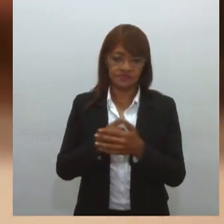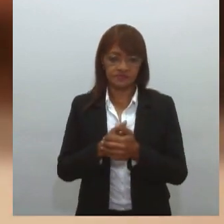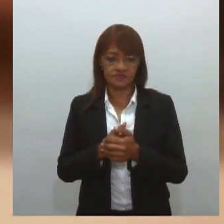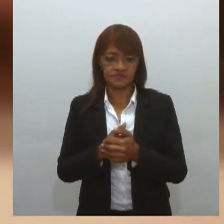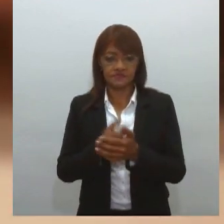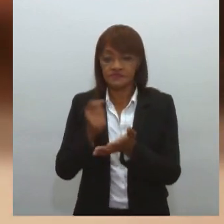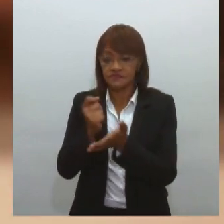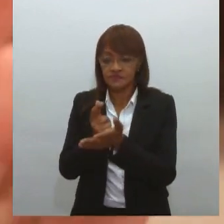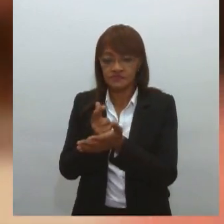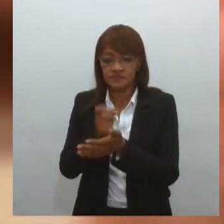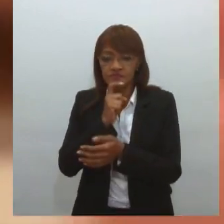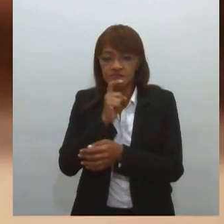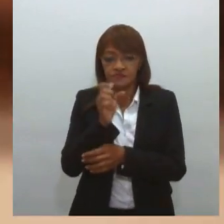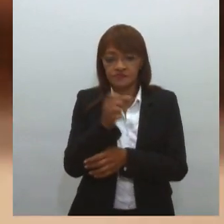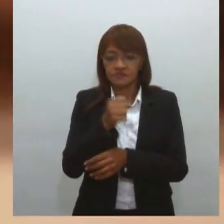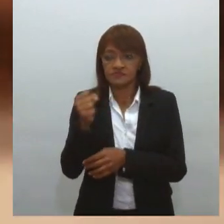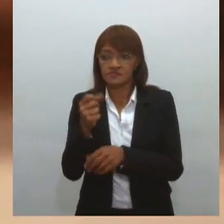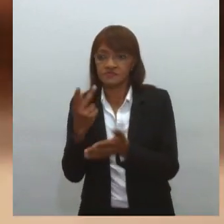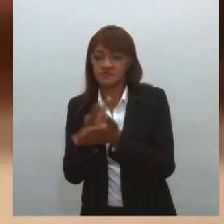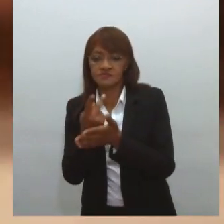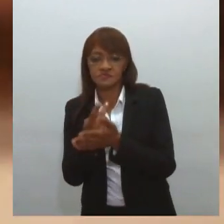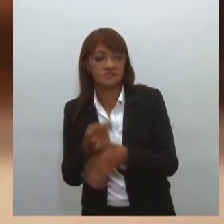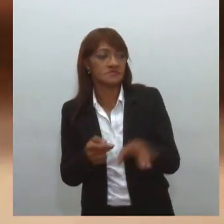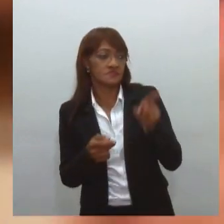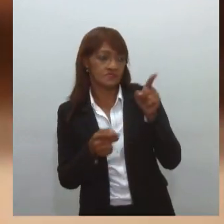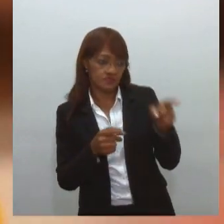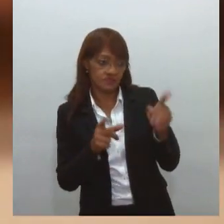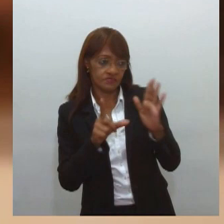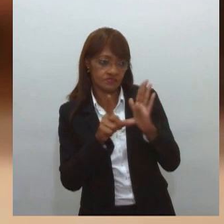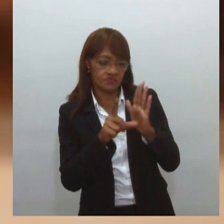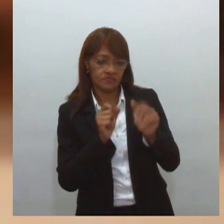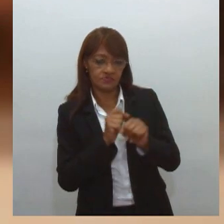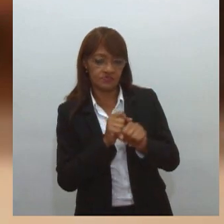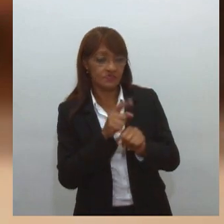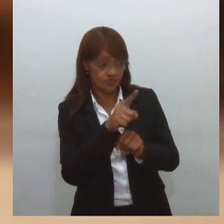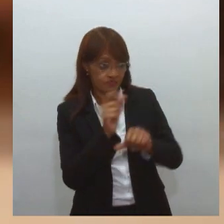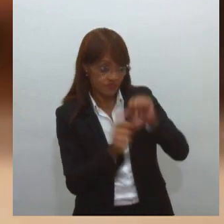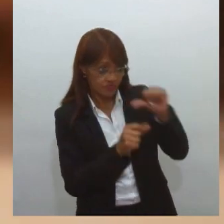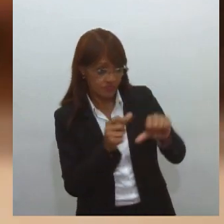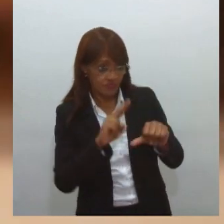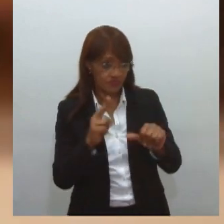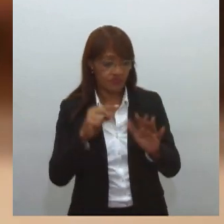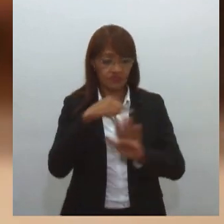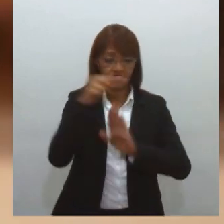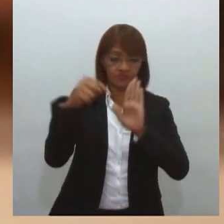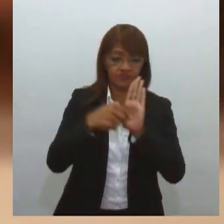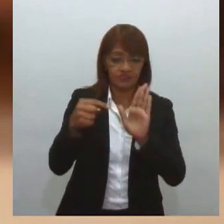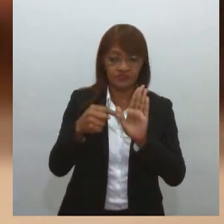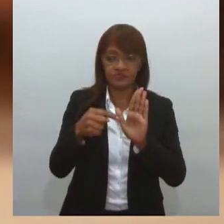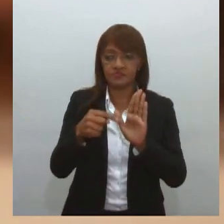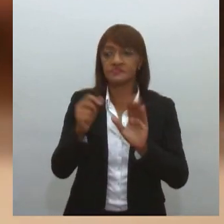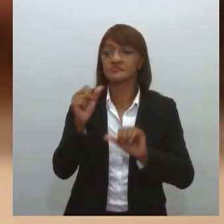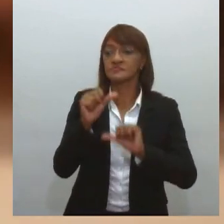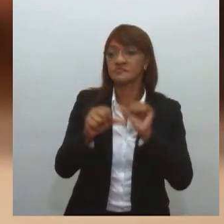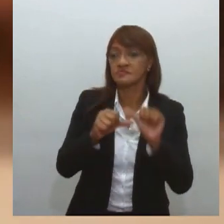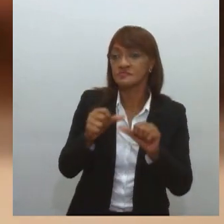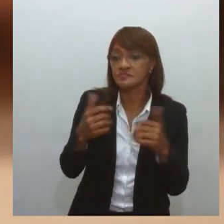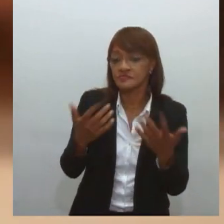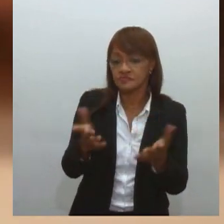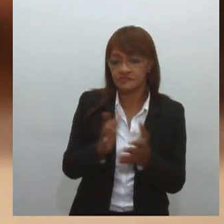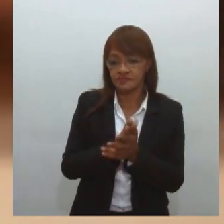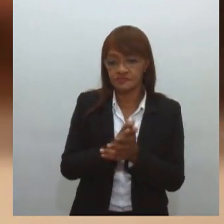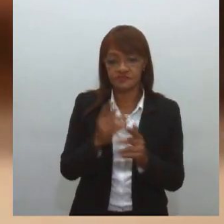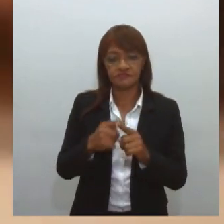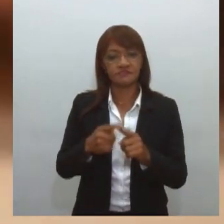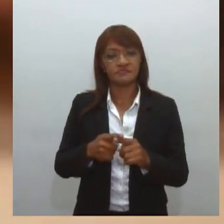falava para o lojista assim, ou você troca ou eu vou para o Procon. E o lojista trocava. O que, que é isso? Exercício de cidadania.